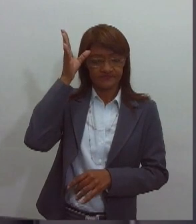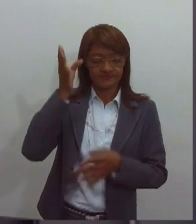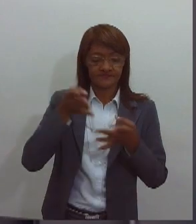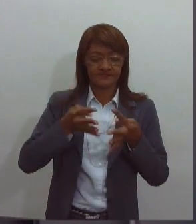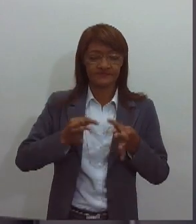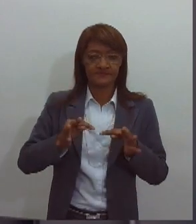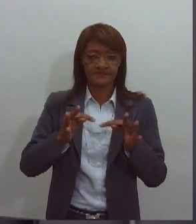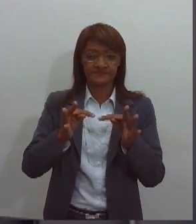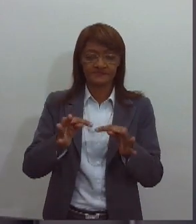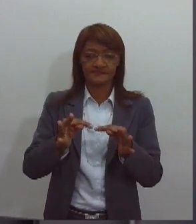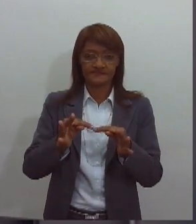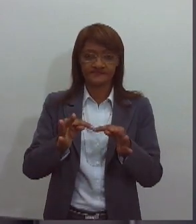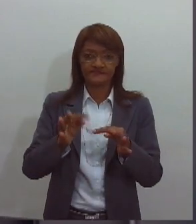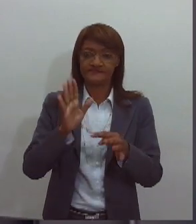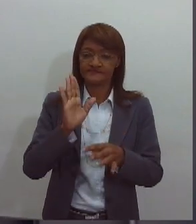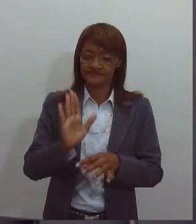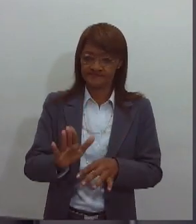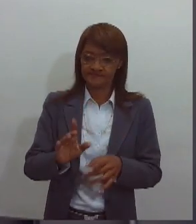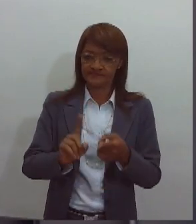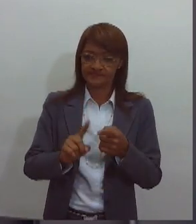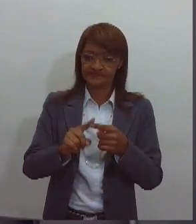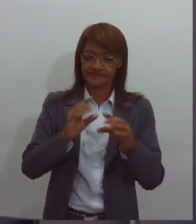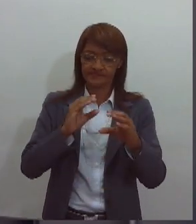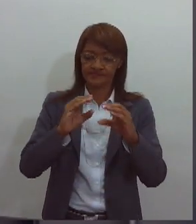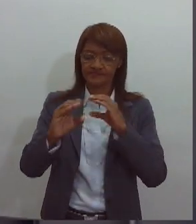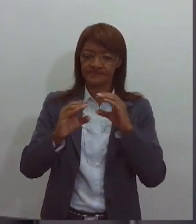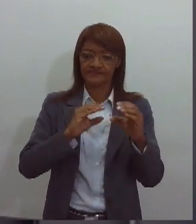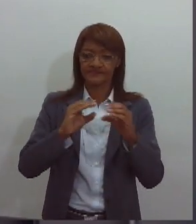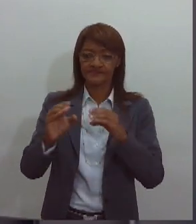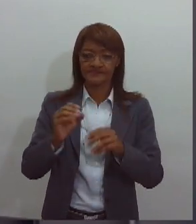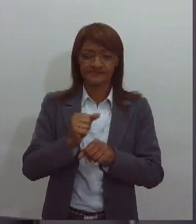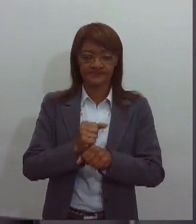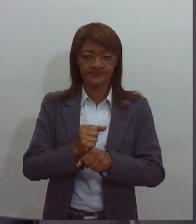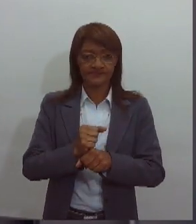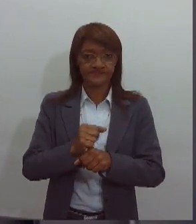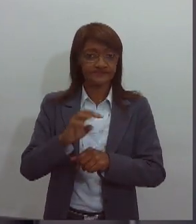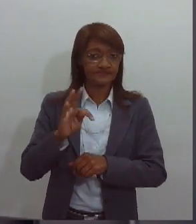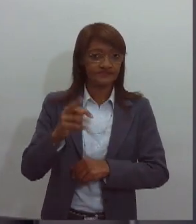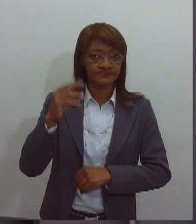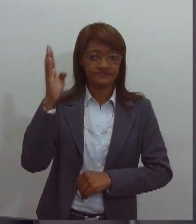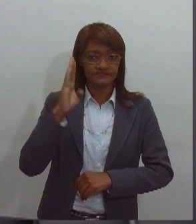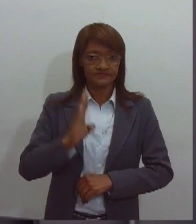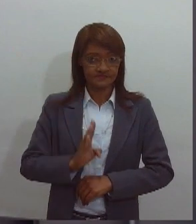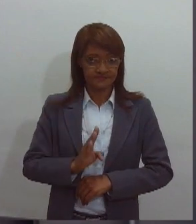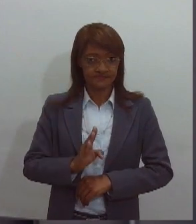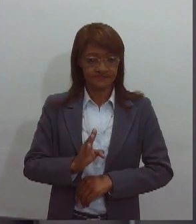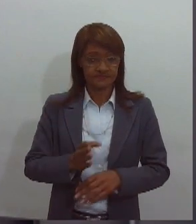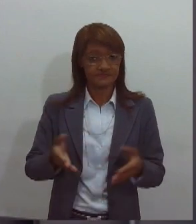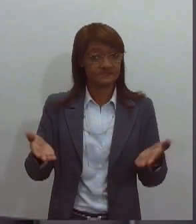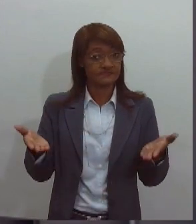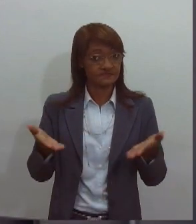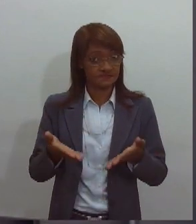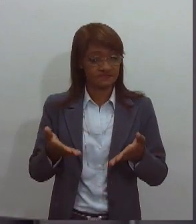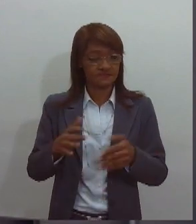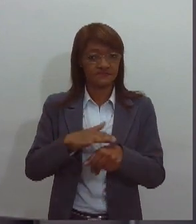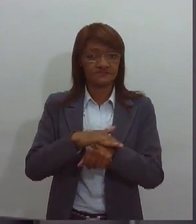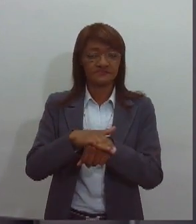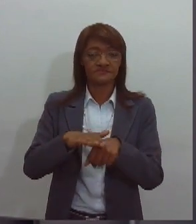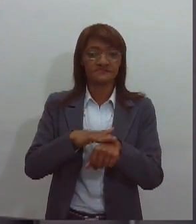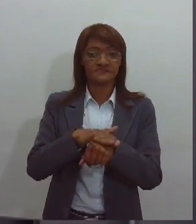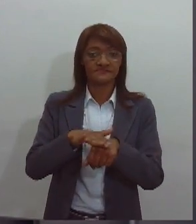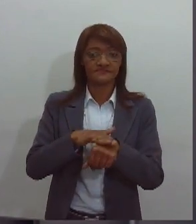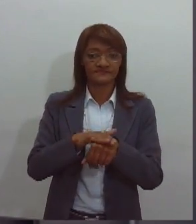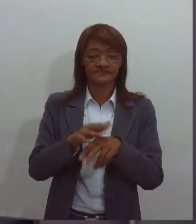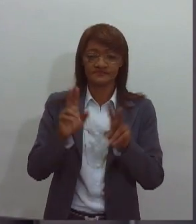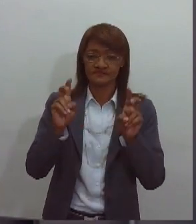informação e da comunicação pelos municípios brasileiros. Sobre o assunto, eu converso agora com o